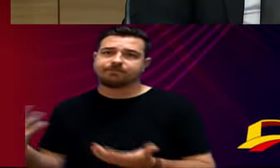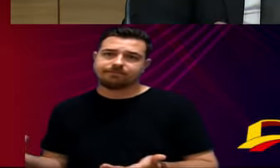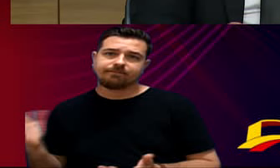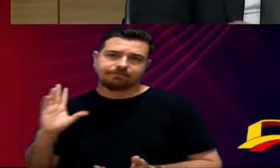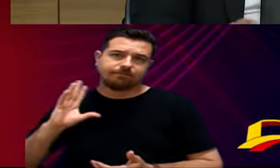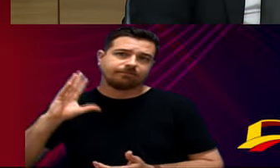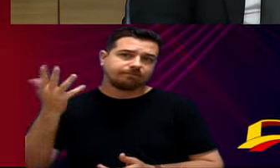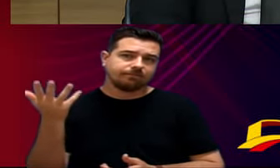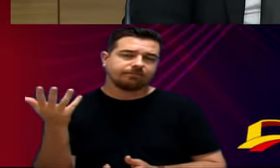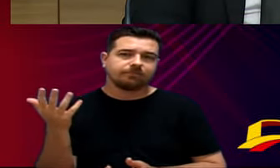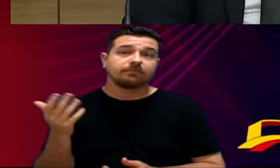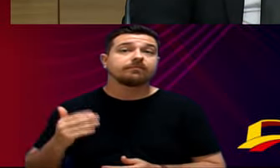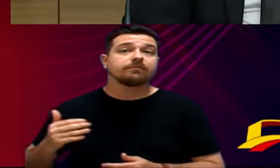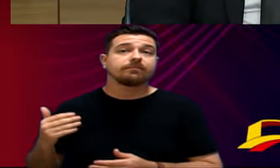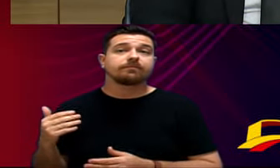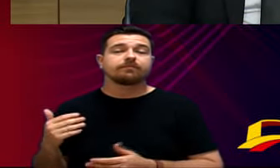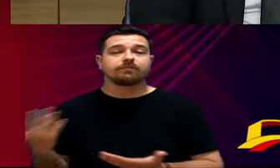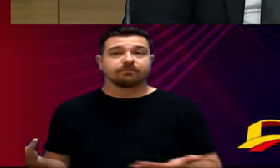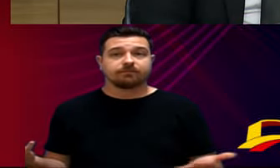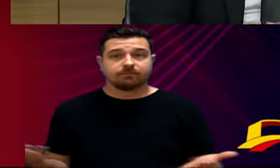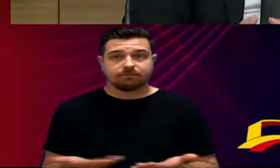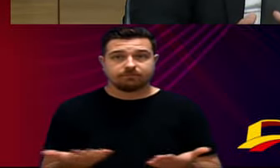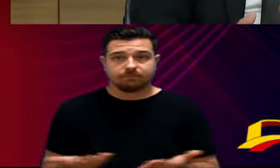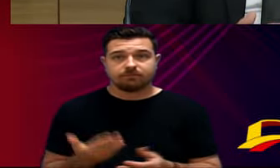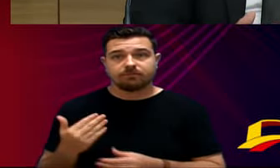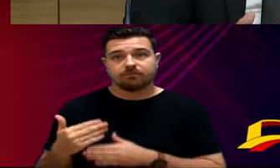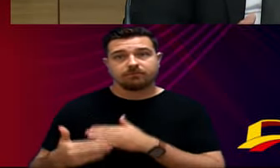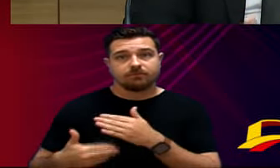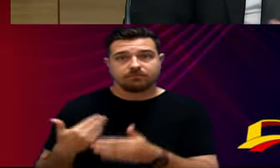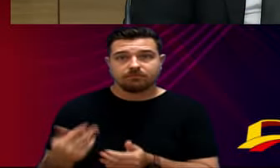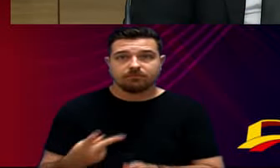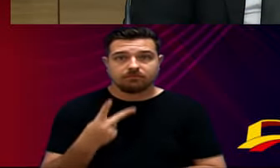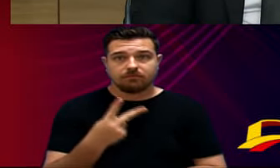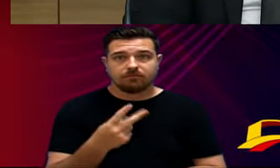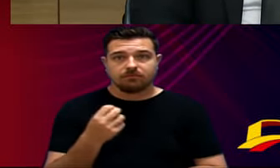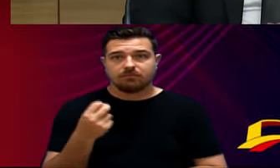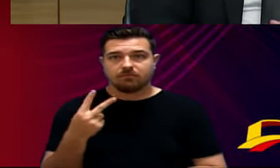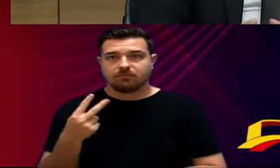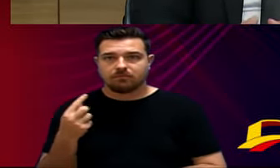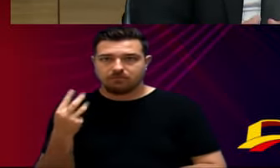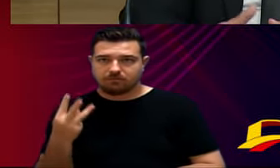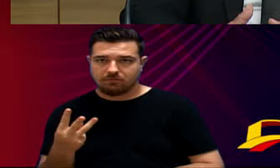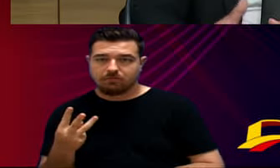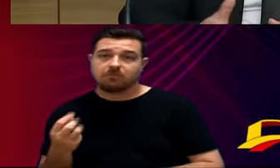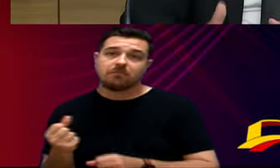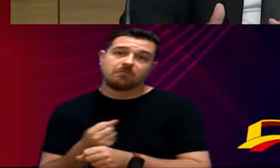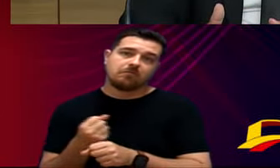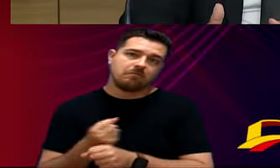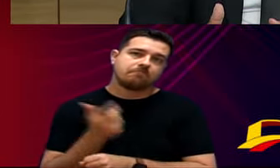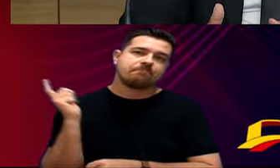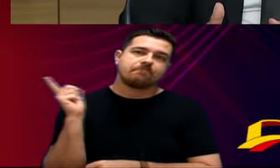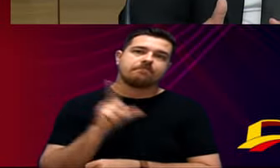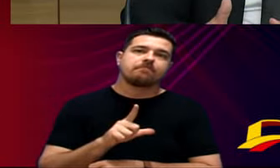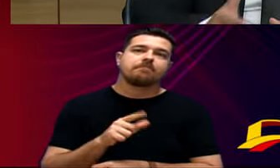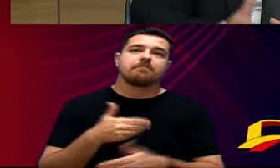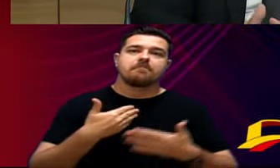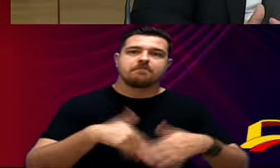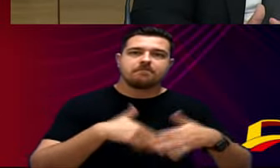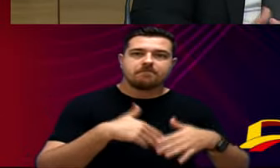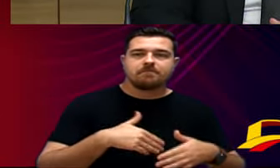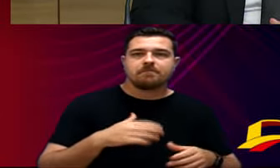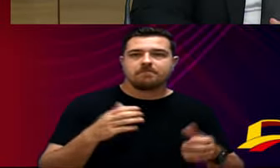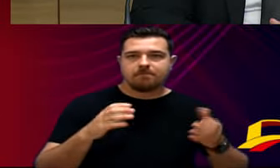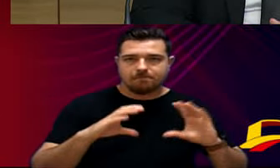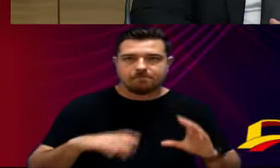Corporação inclusive para os guardas esse atraso o prefeito cente dessa situação realizou ali o mais rápido possível esse concurso